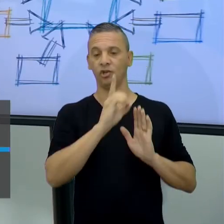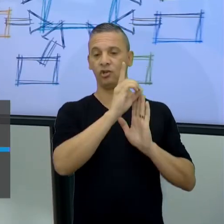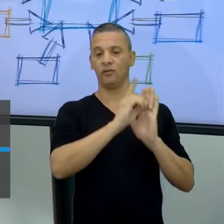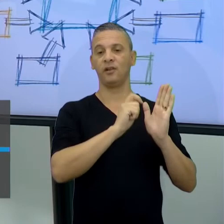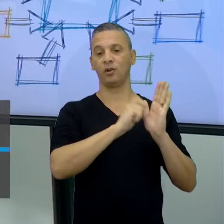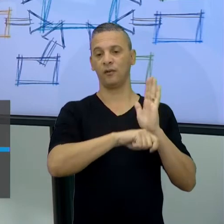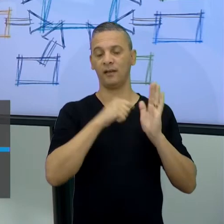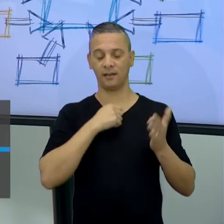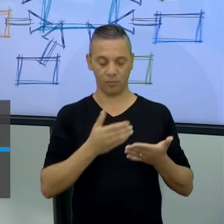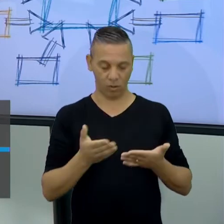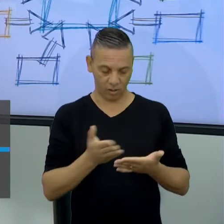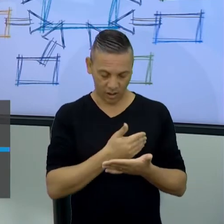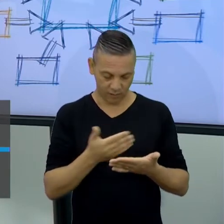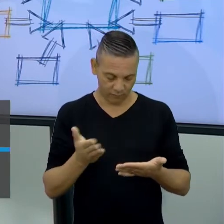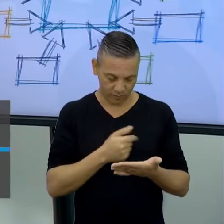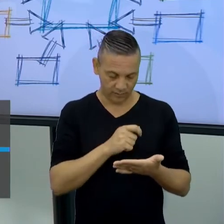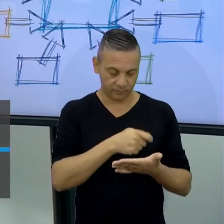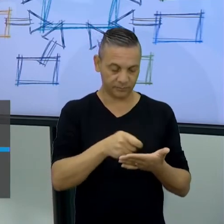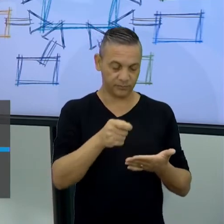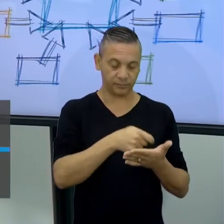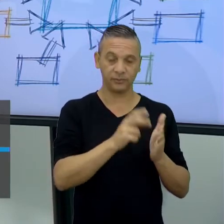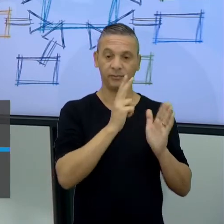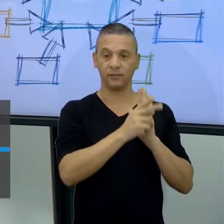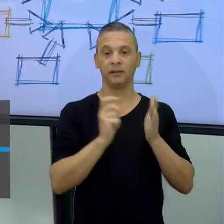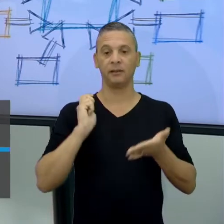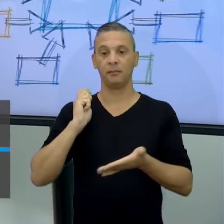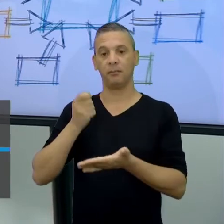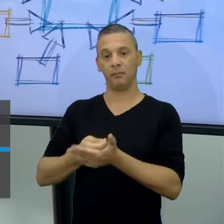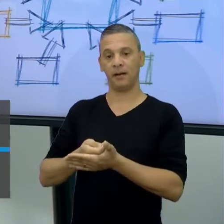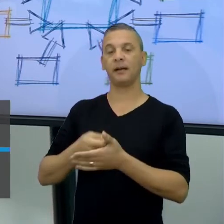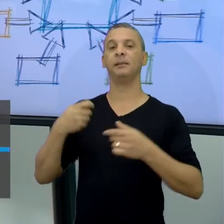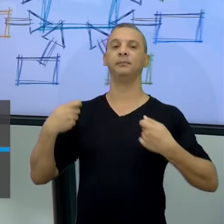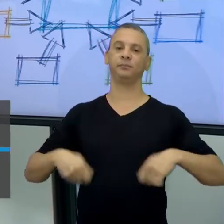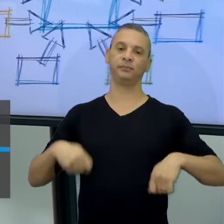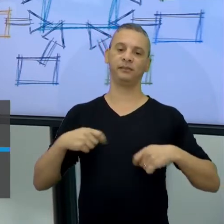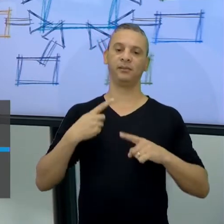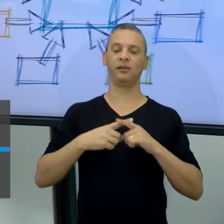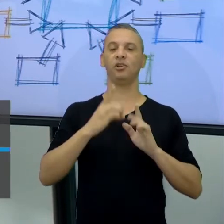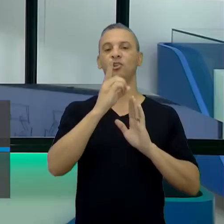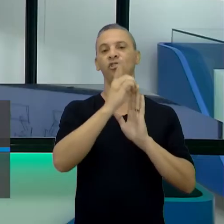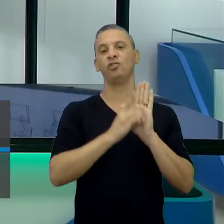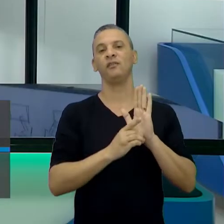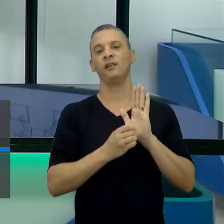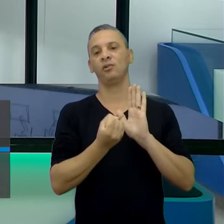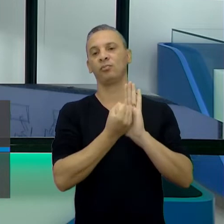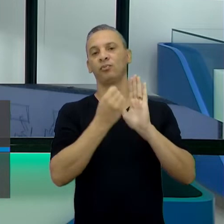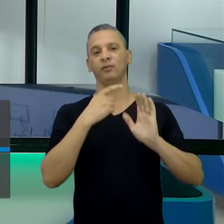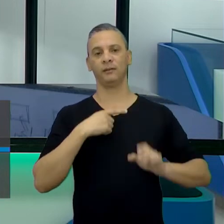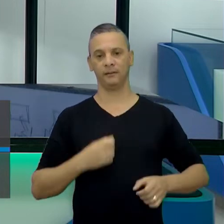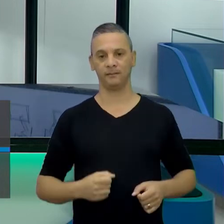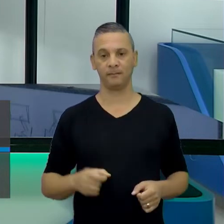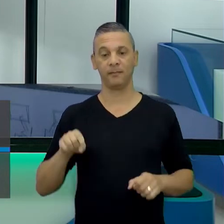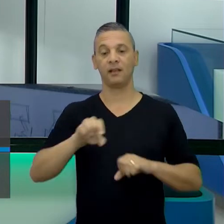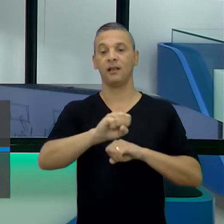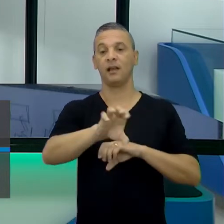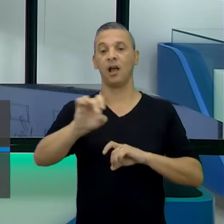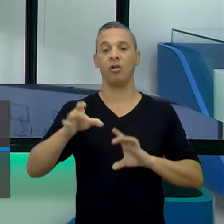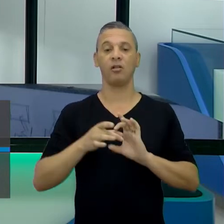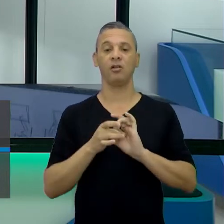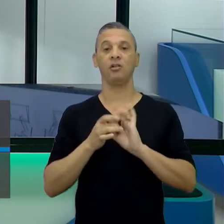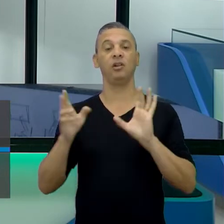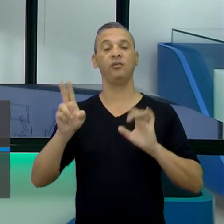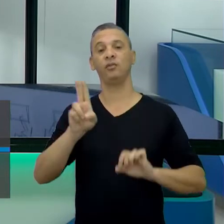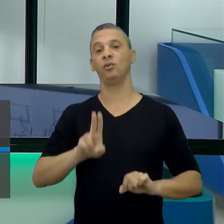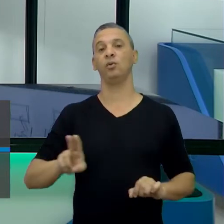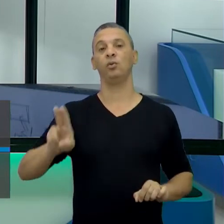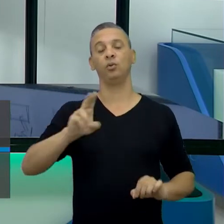e você quer usar parte desse livro, você tem que pagar para mim. Não é aberto não, o livro é meu fechado. Agora essa aula não, essa aula aqui é aberta, você pode usar, é do